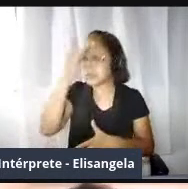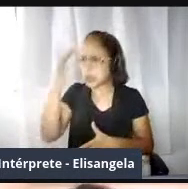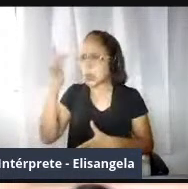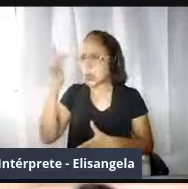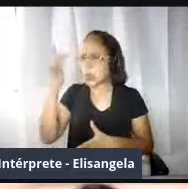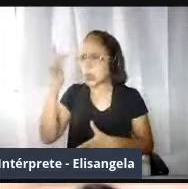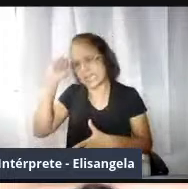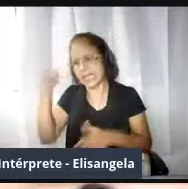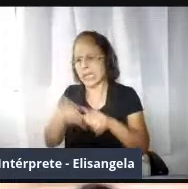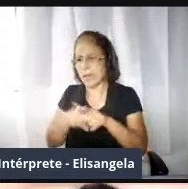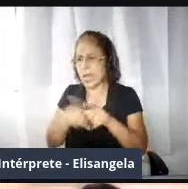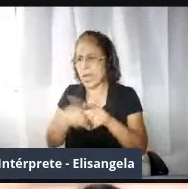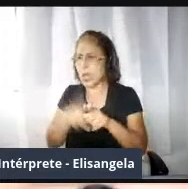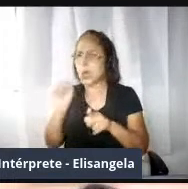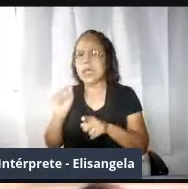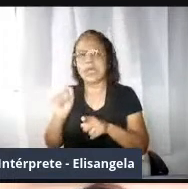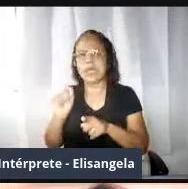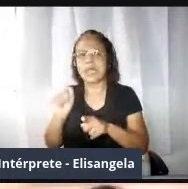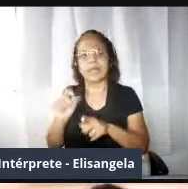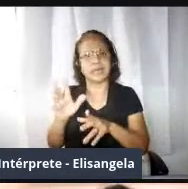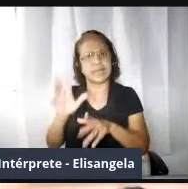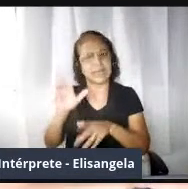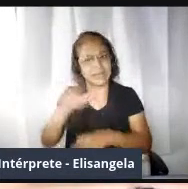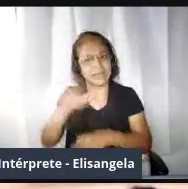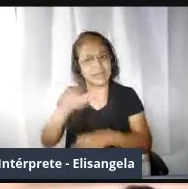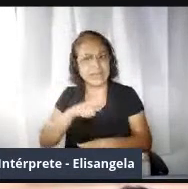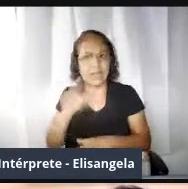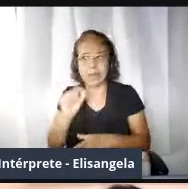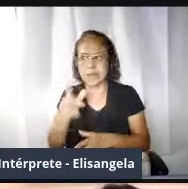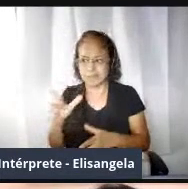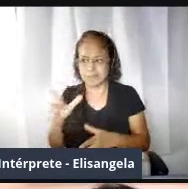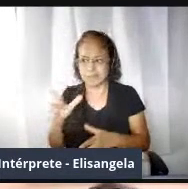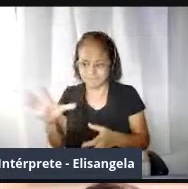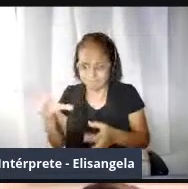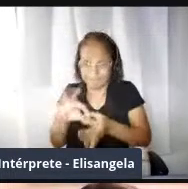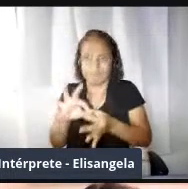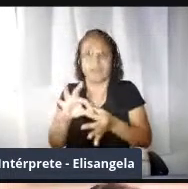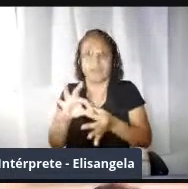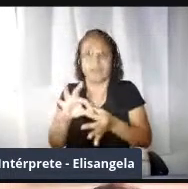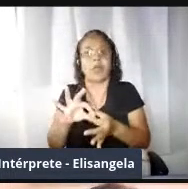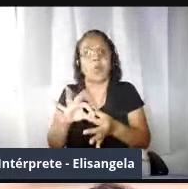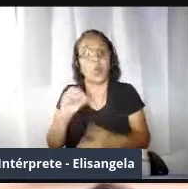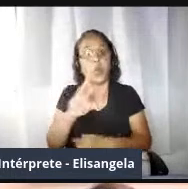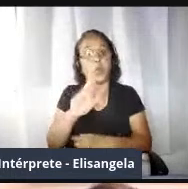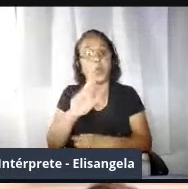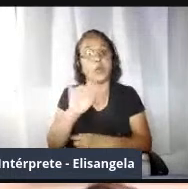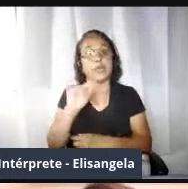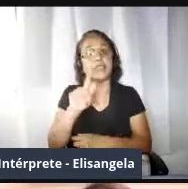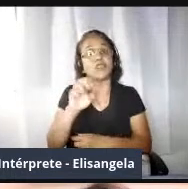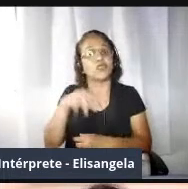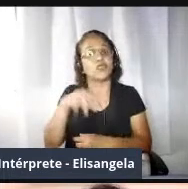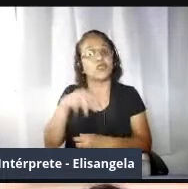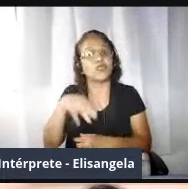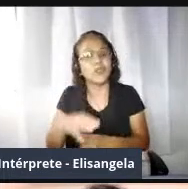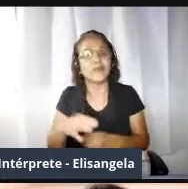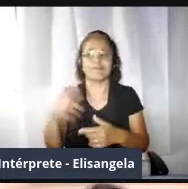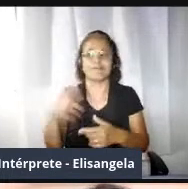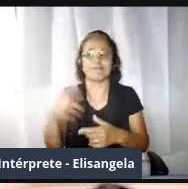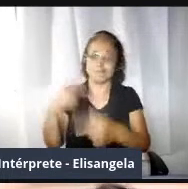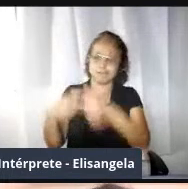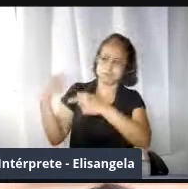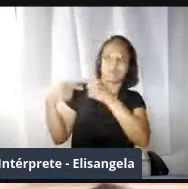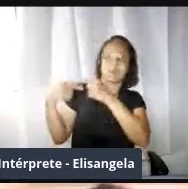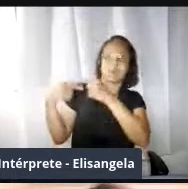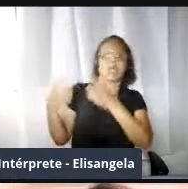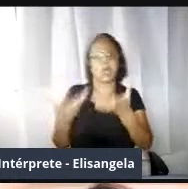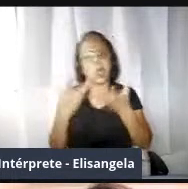ver com a sua própria origem, essa pergunta, né? Quero olhar a escola, quero olhar o passado, quero olhar a formação de professores, o cotidiano escolar,